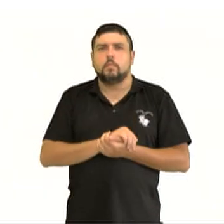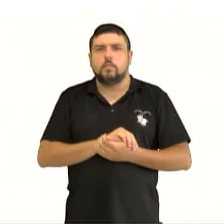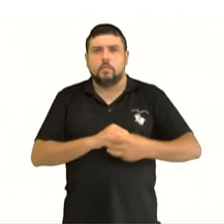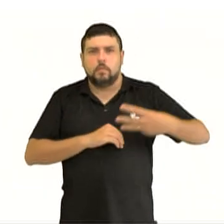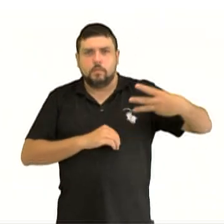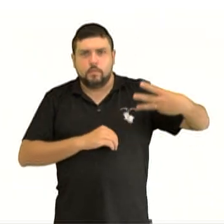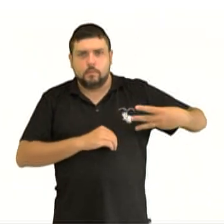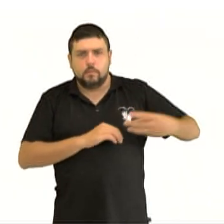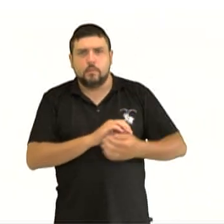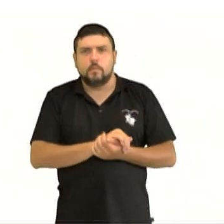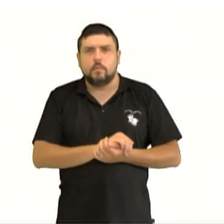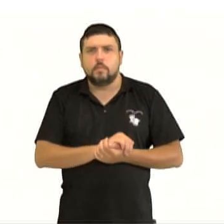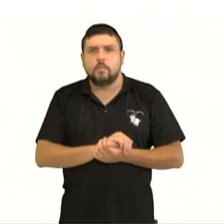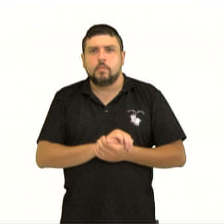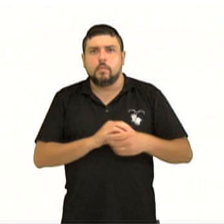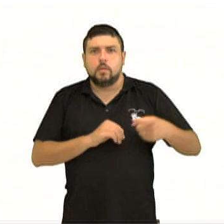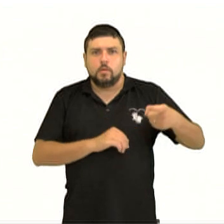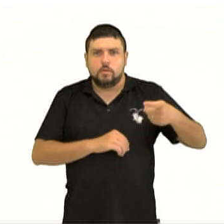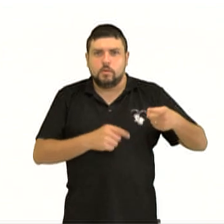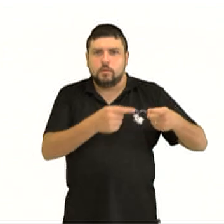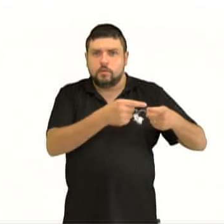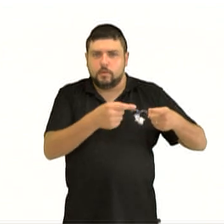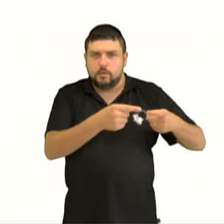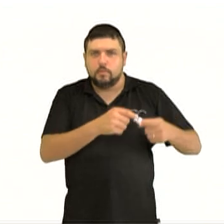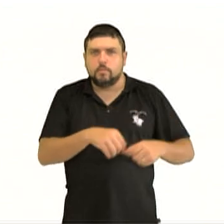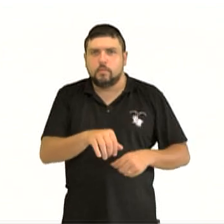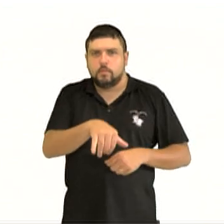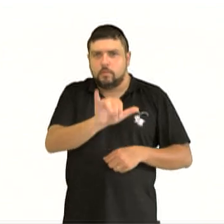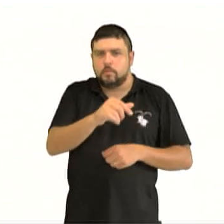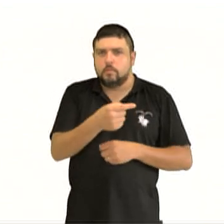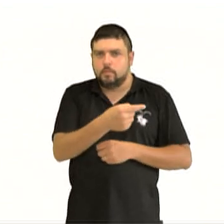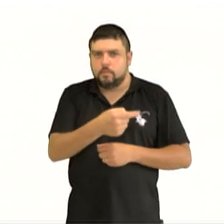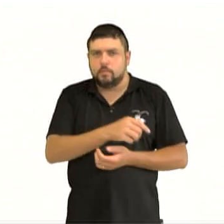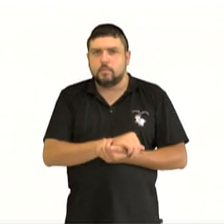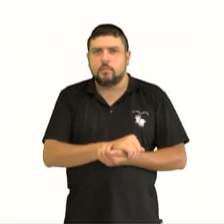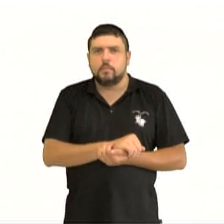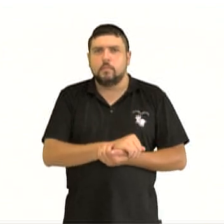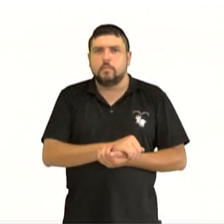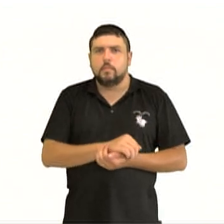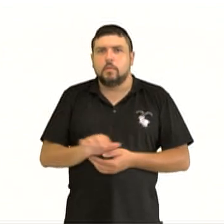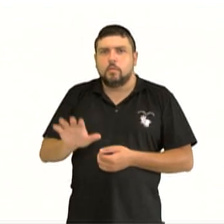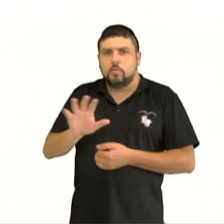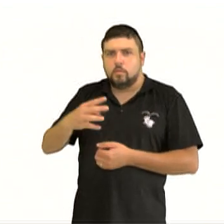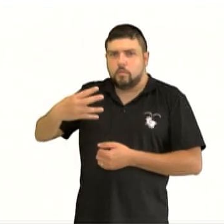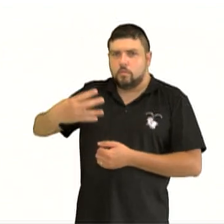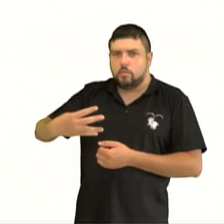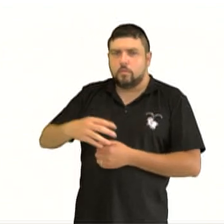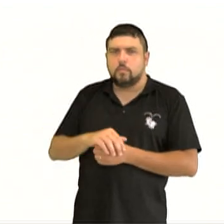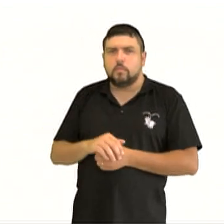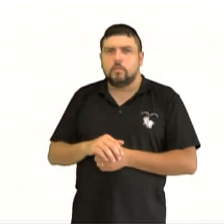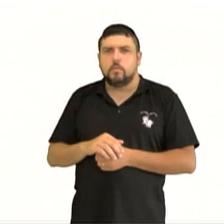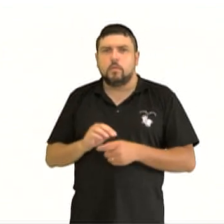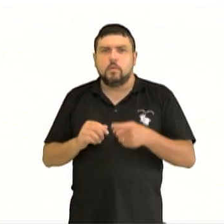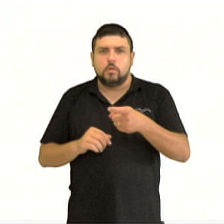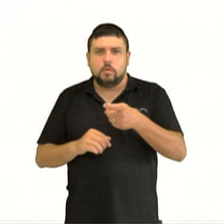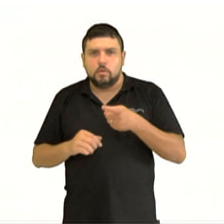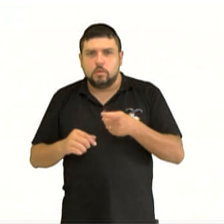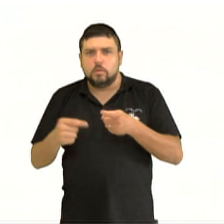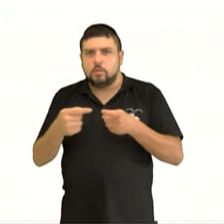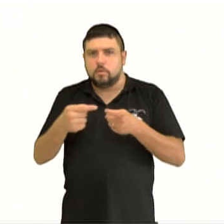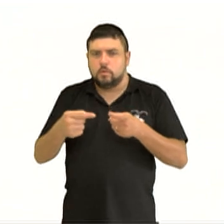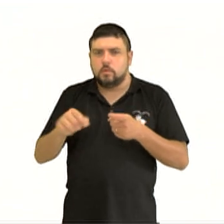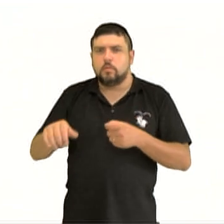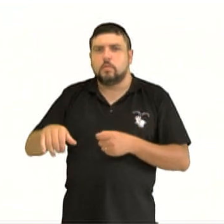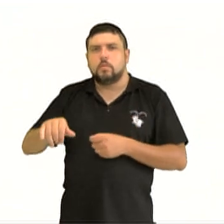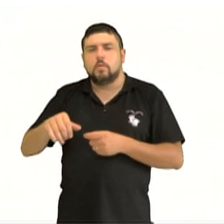quadrante, negativo para x e negativo para y. E no quarto quadrante, positivo para x e negativo para